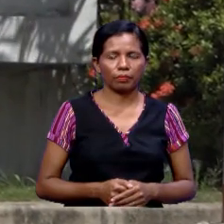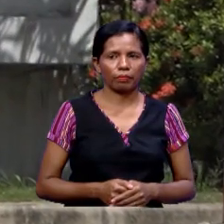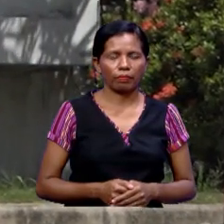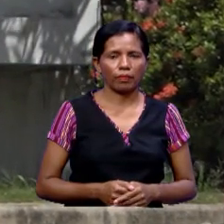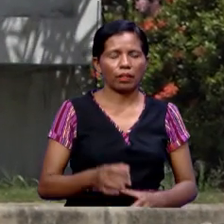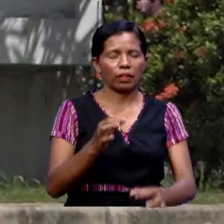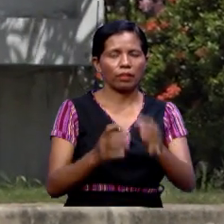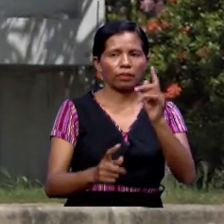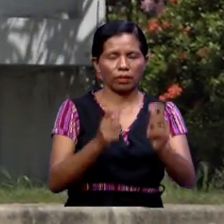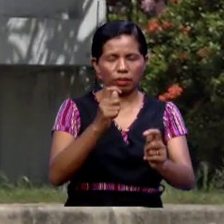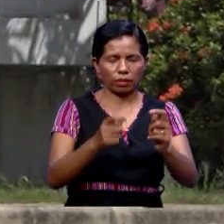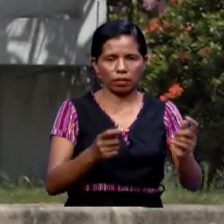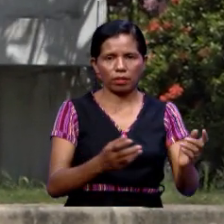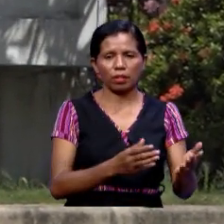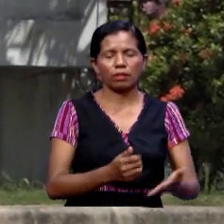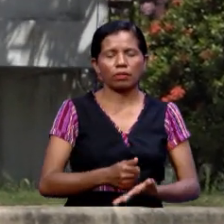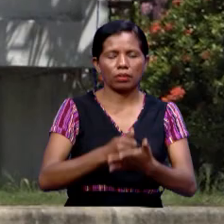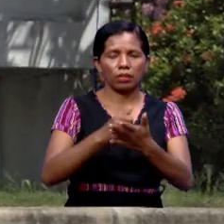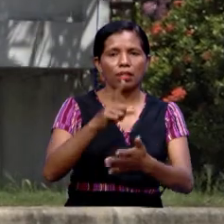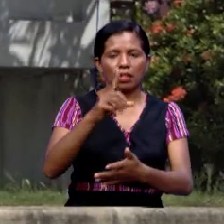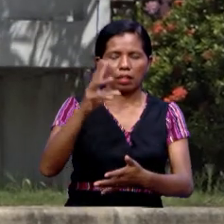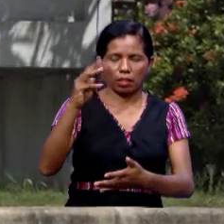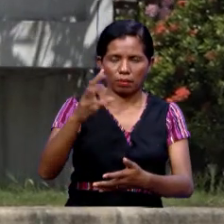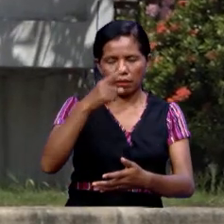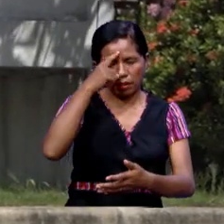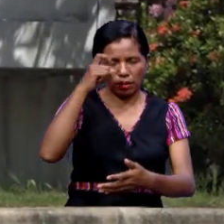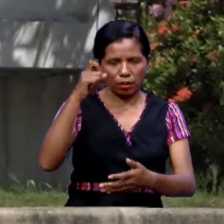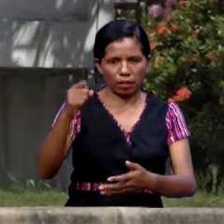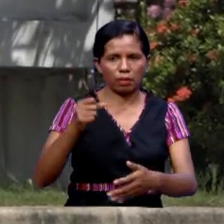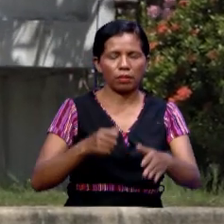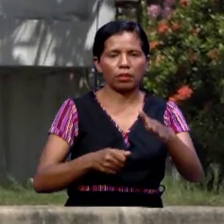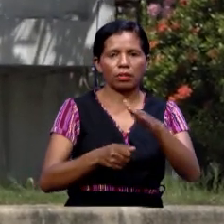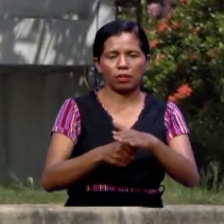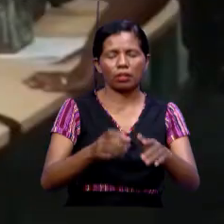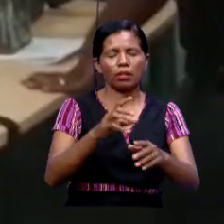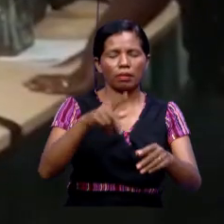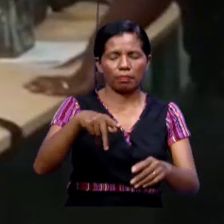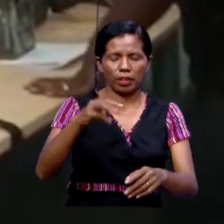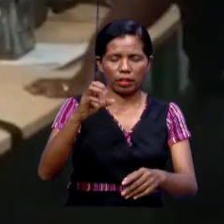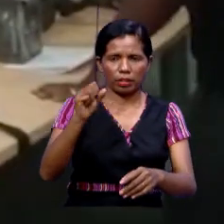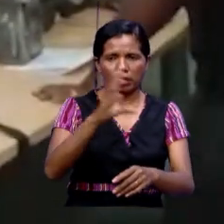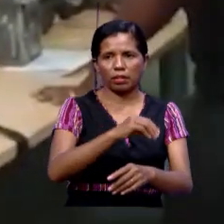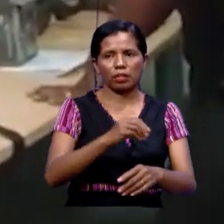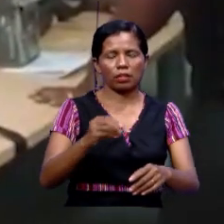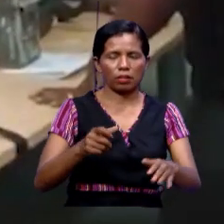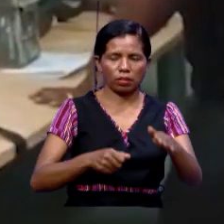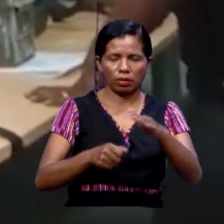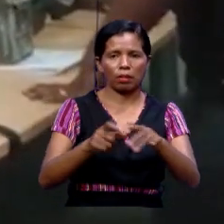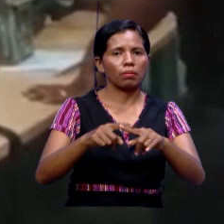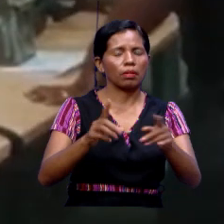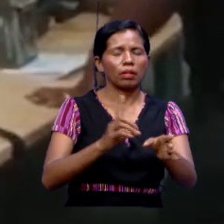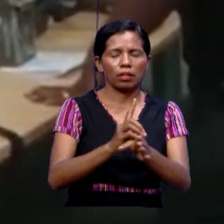Mas que tribunal liberta o suspeito LMI, também considera busca husi pisik no equipa conjunta ne ilegal, mas o